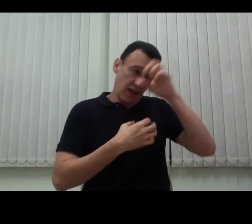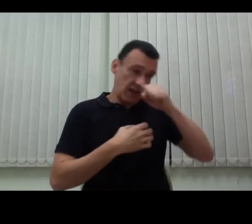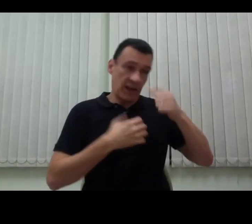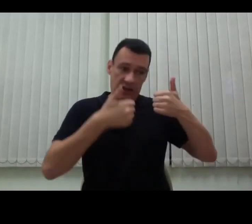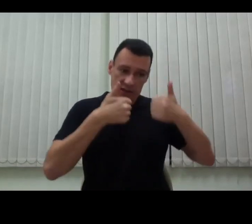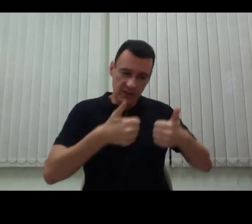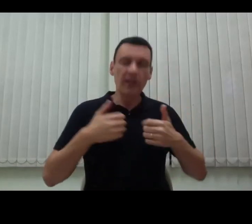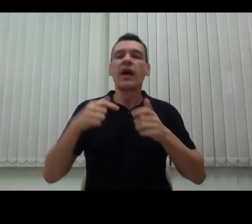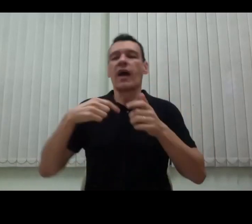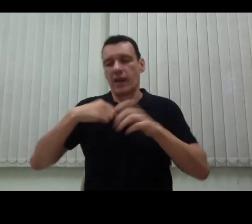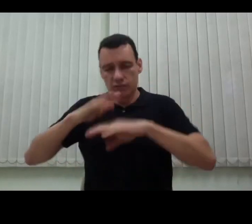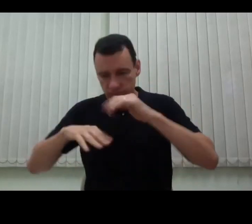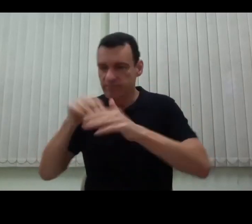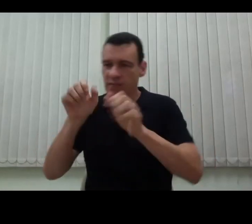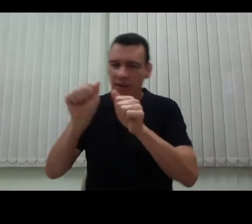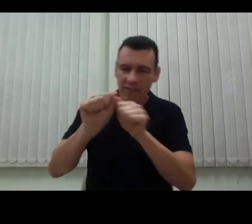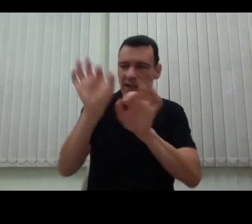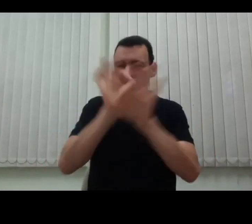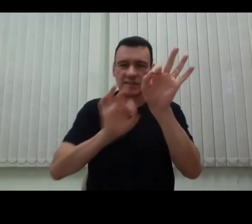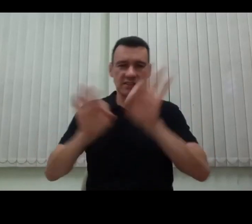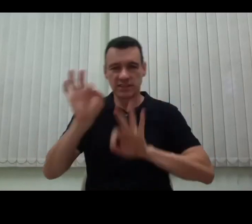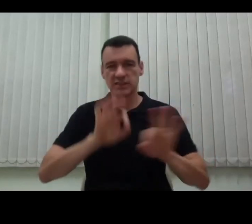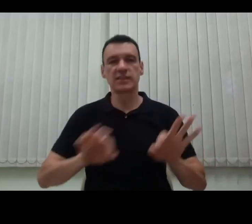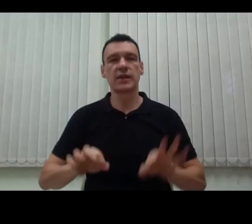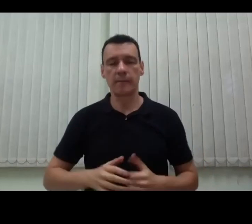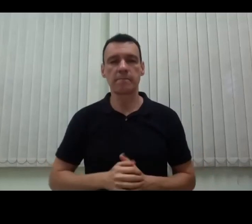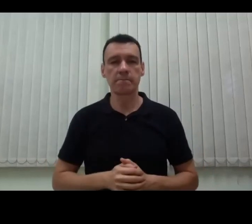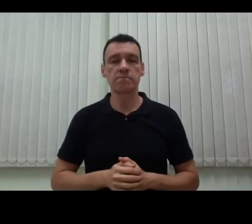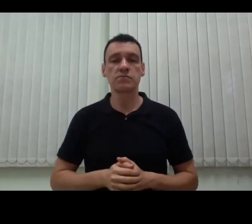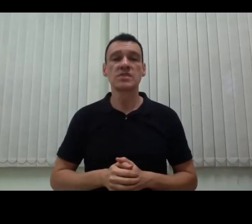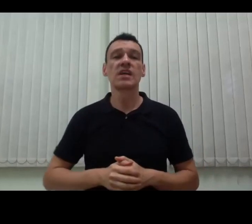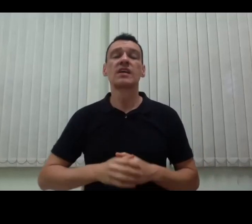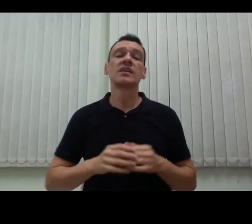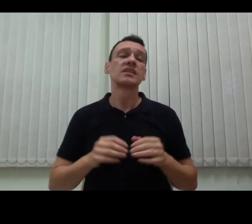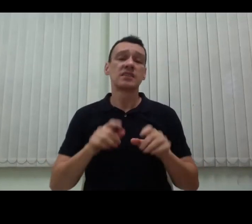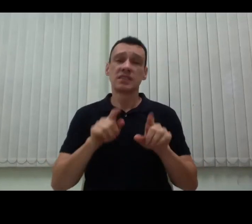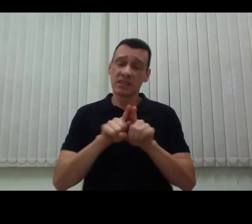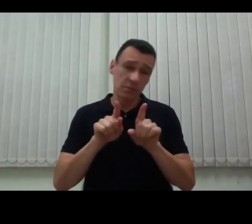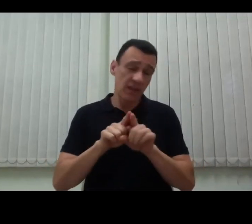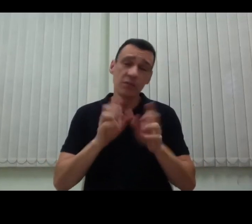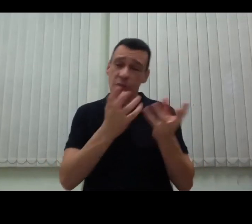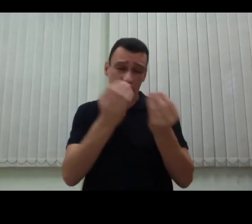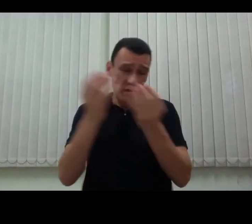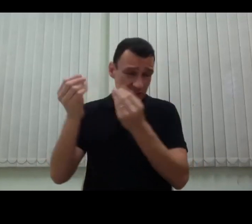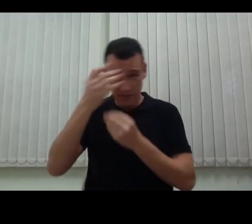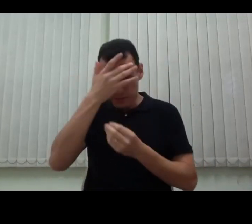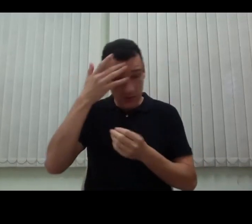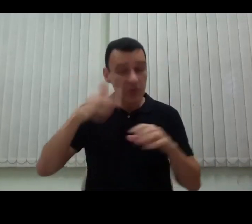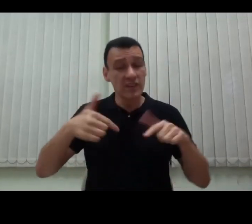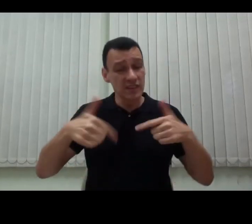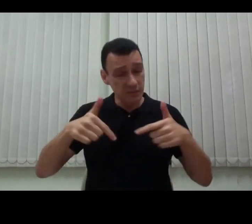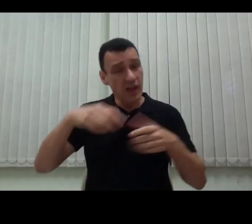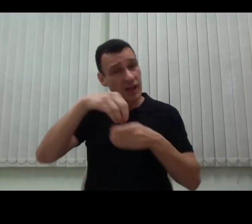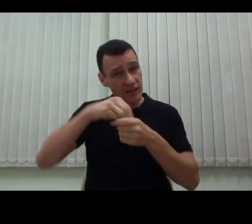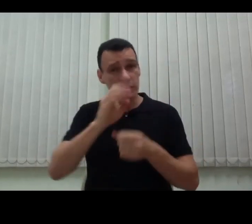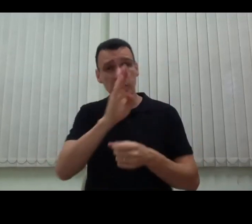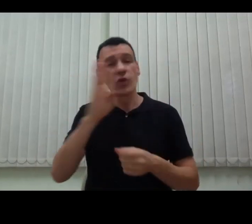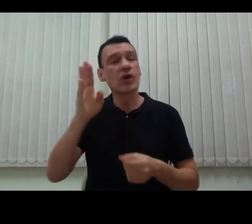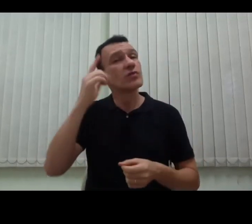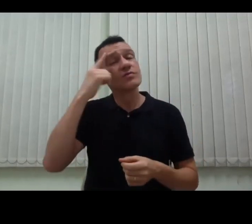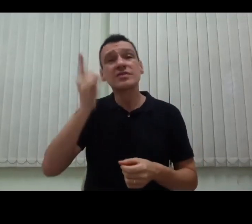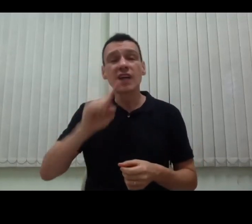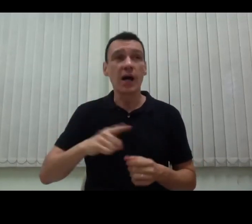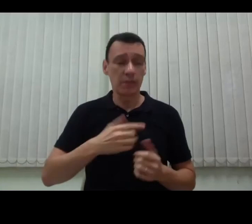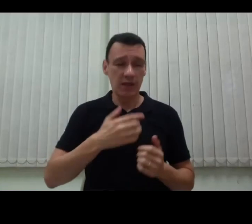uma compreensão limitada sobre a contribuição do negro na sociedade brasileira. Então, por exemplo, eu